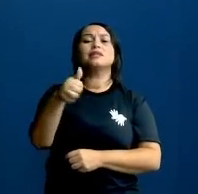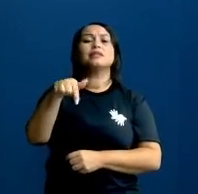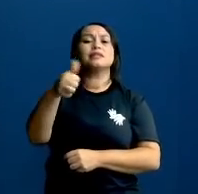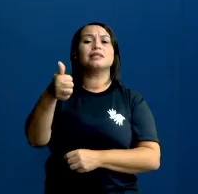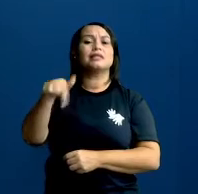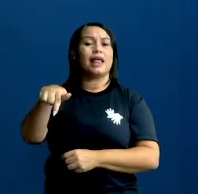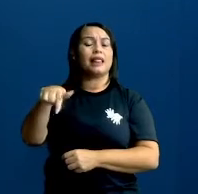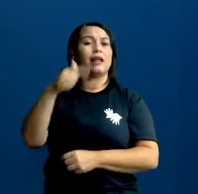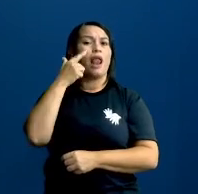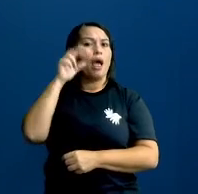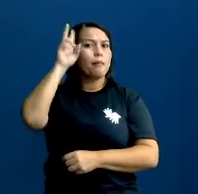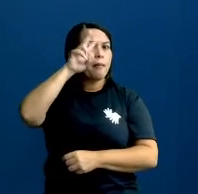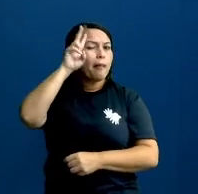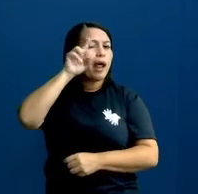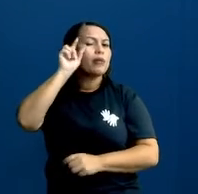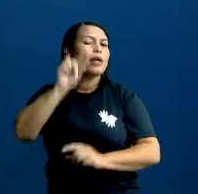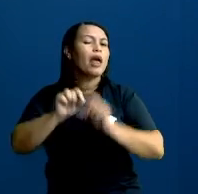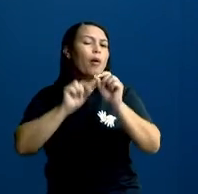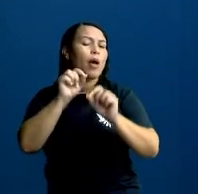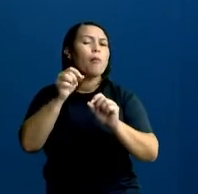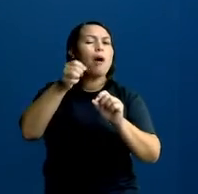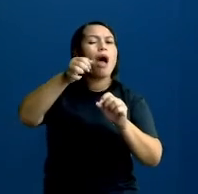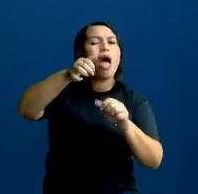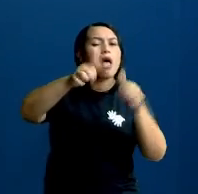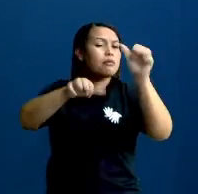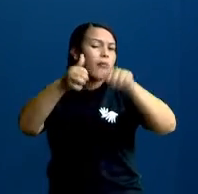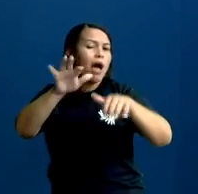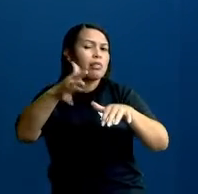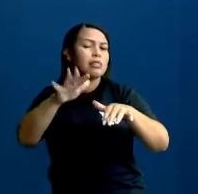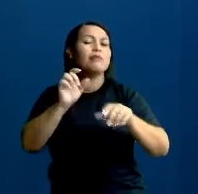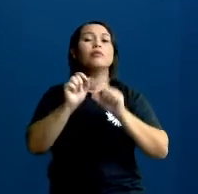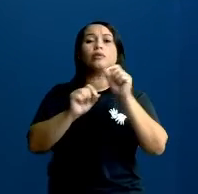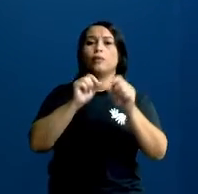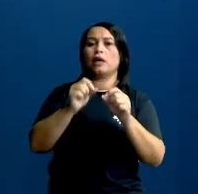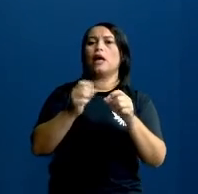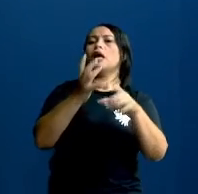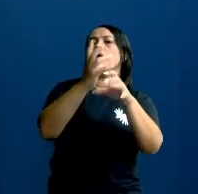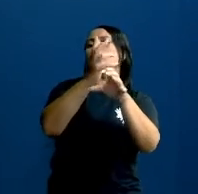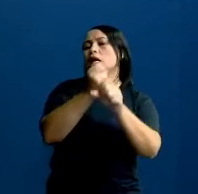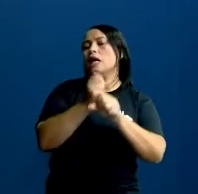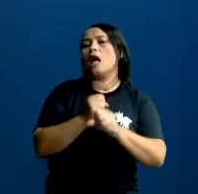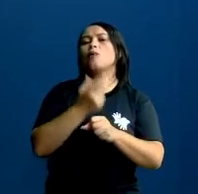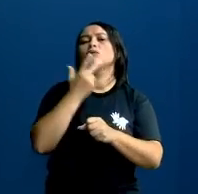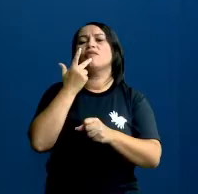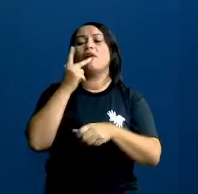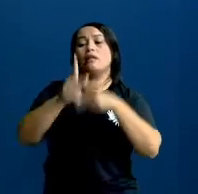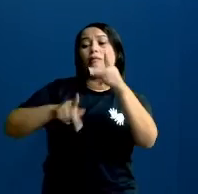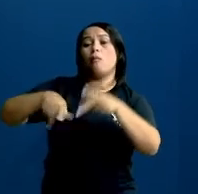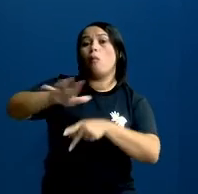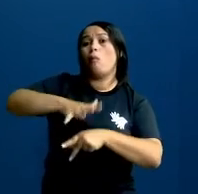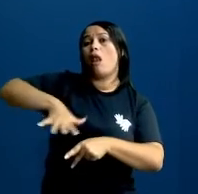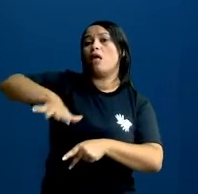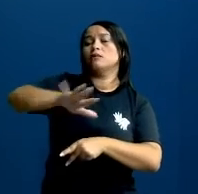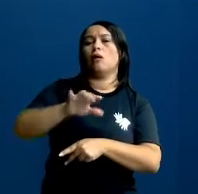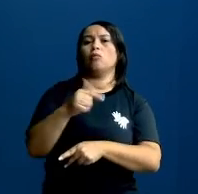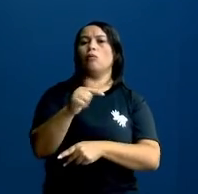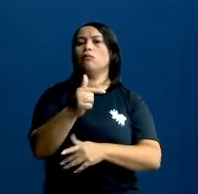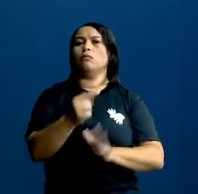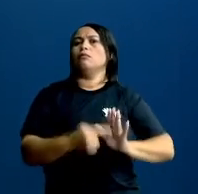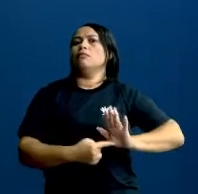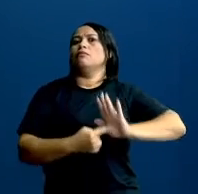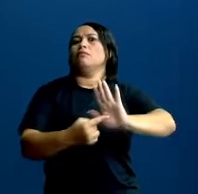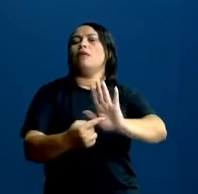134.717. Lembrando, isto é uma estimativa. Em cálculos, né, que fala de população, eles não dão um